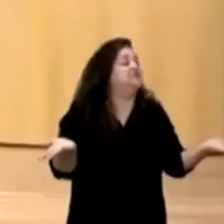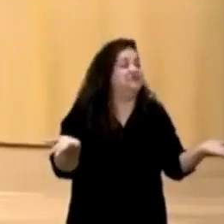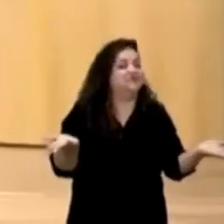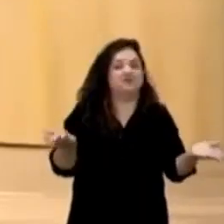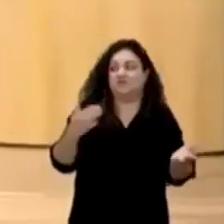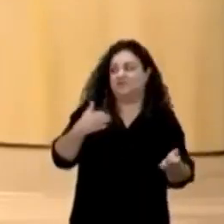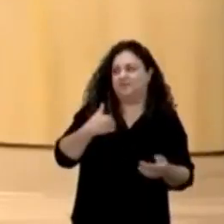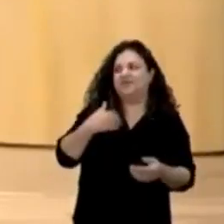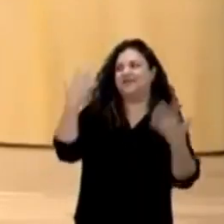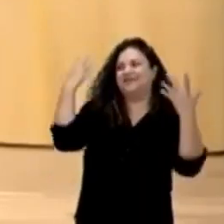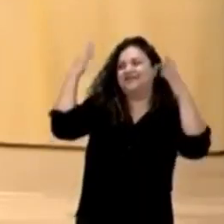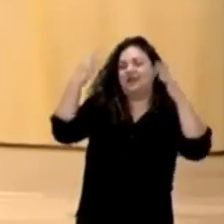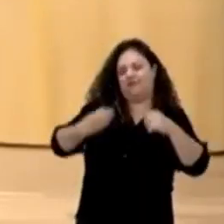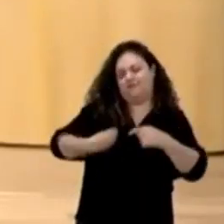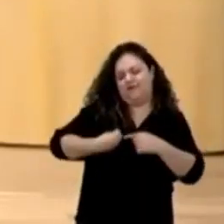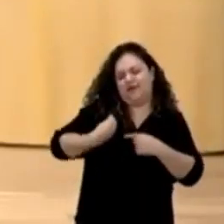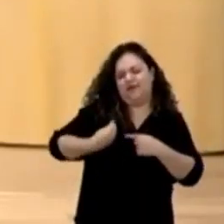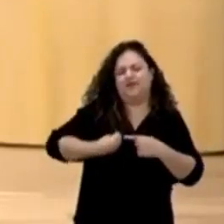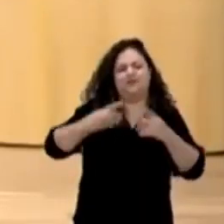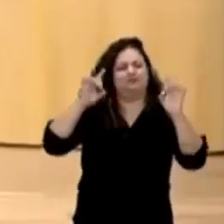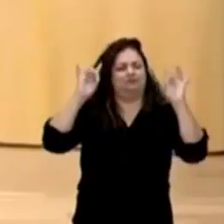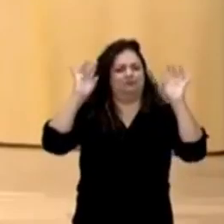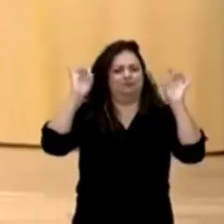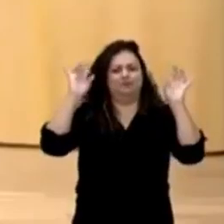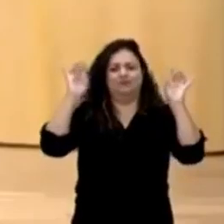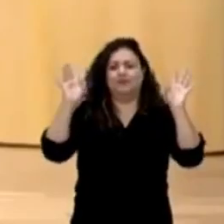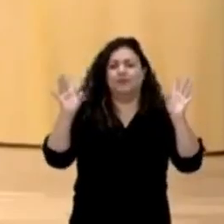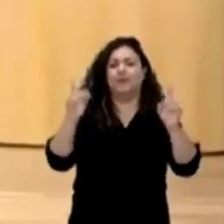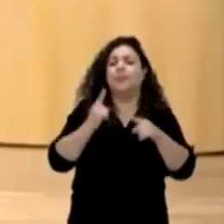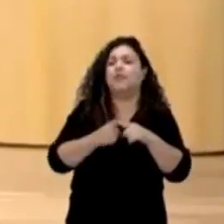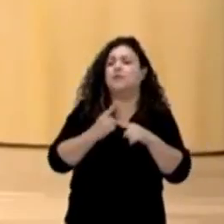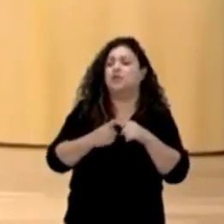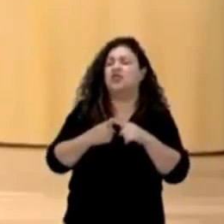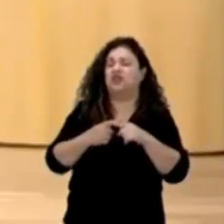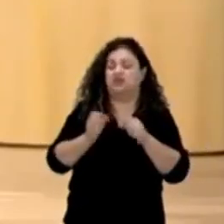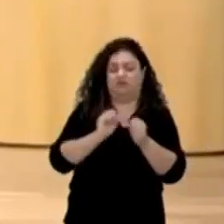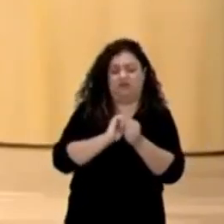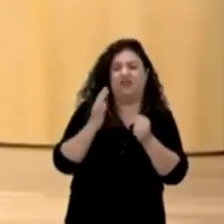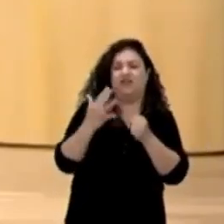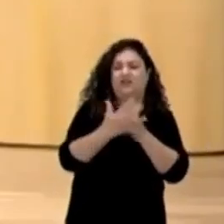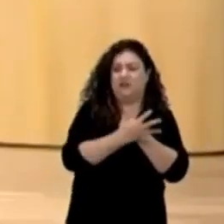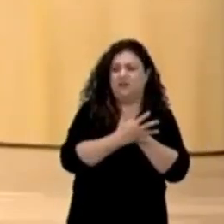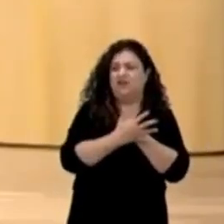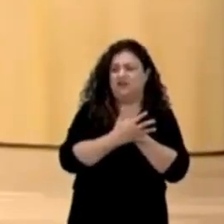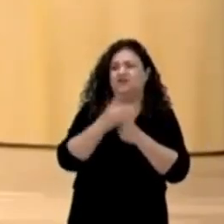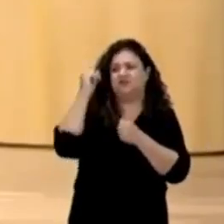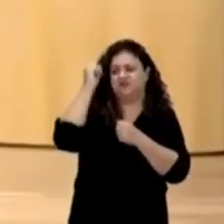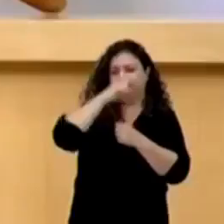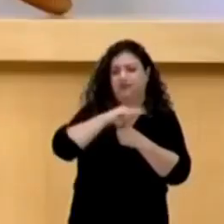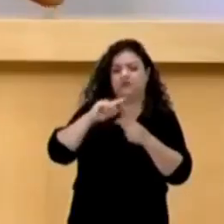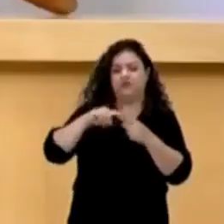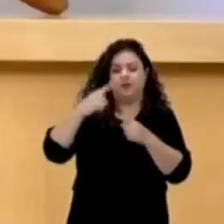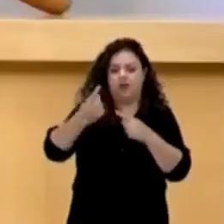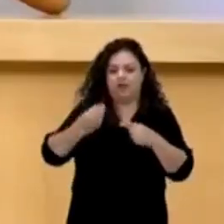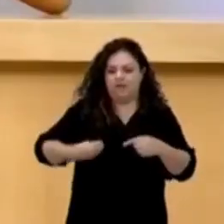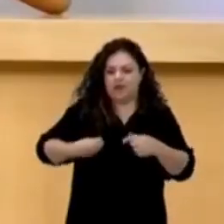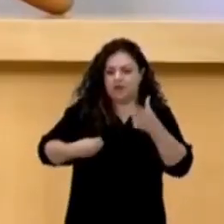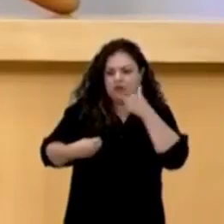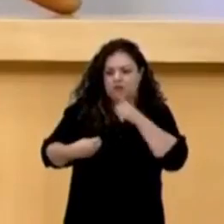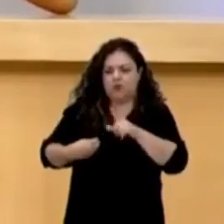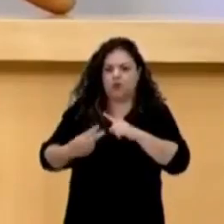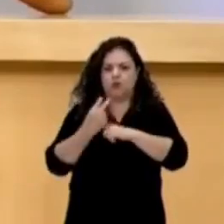estou celebrando a vida. Porque depois dessa pandemia, a gente tem que celebrar a vida, que estamos todos